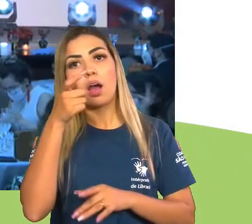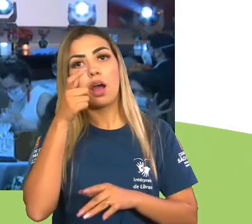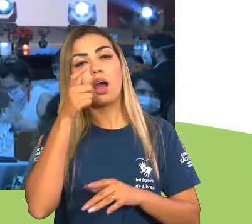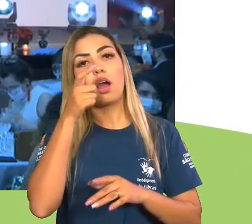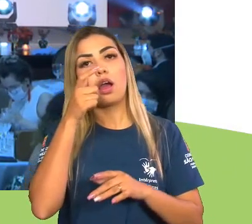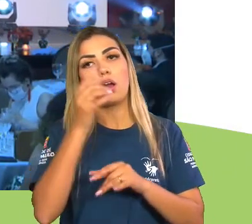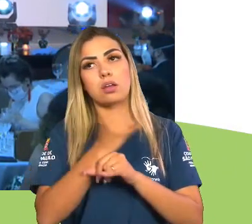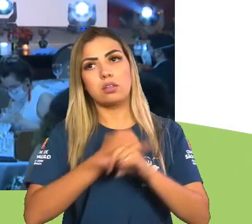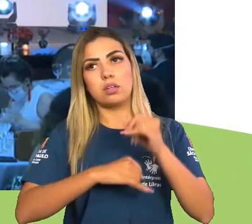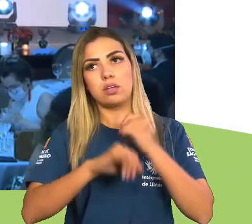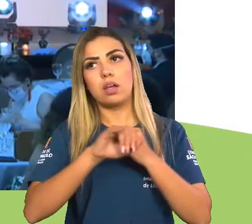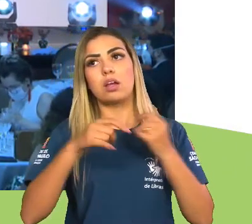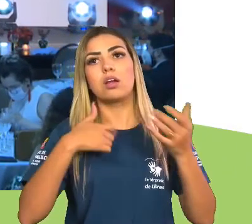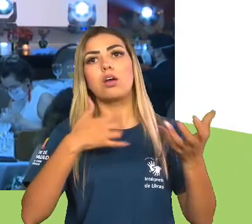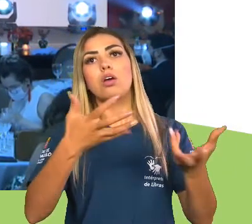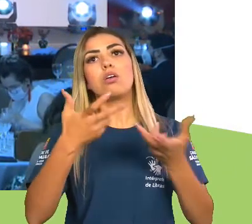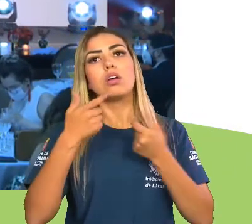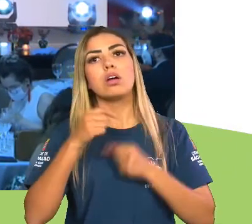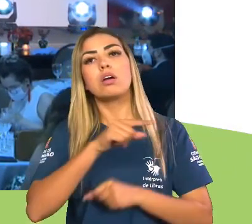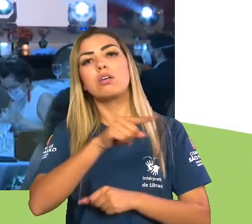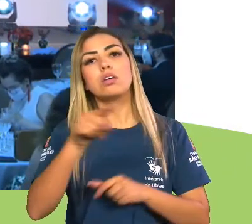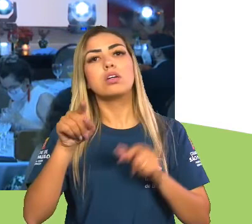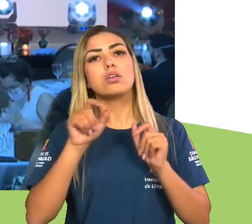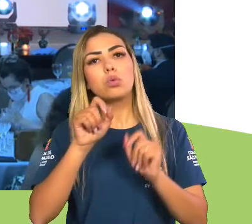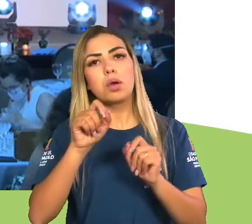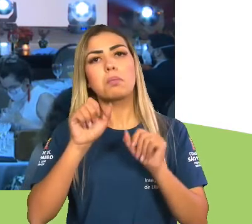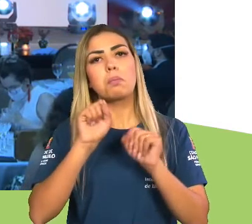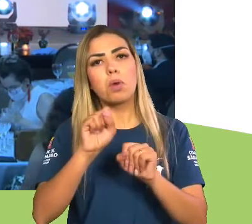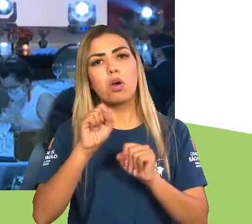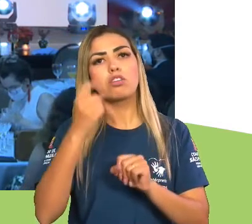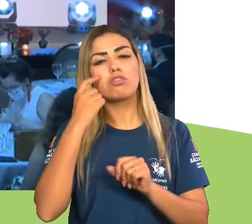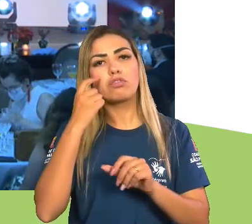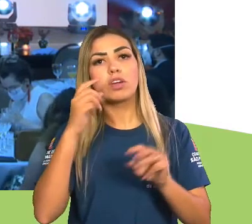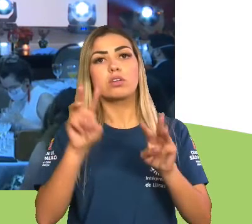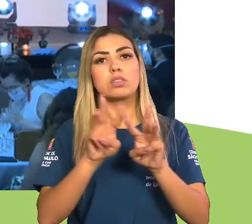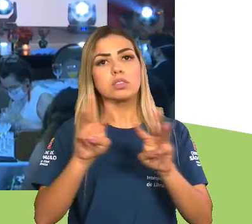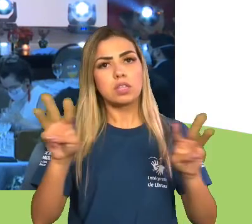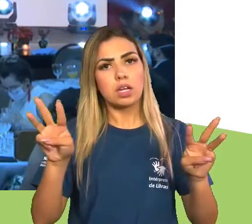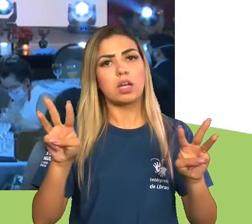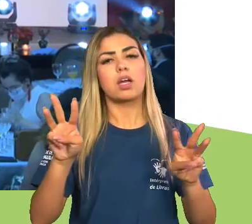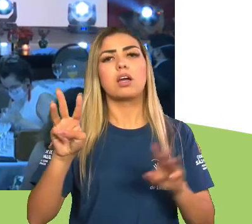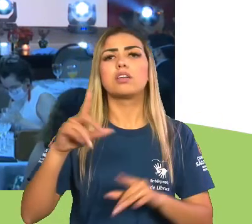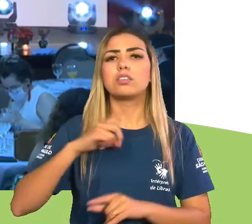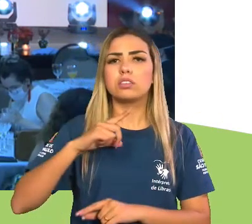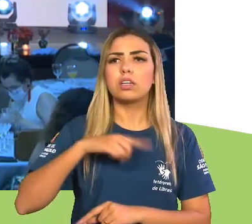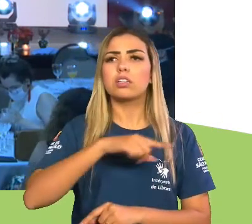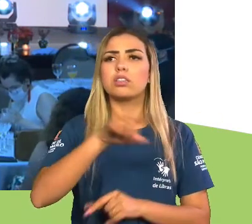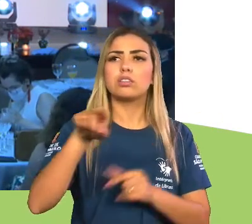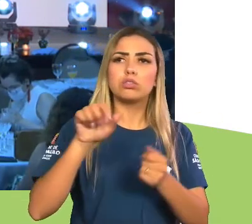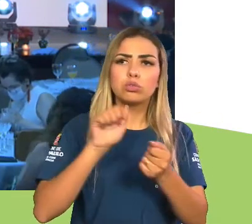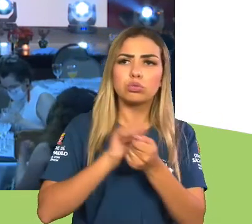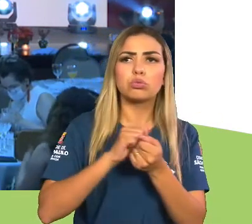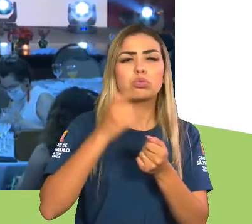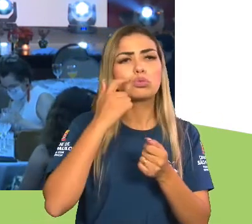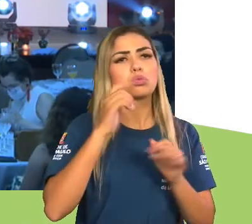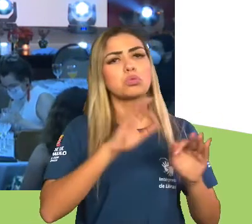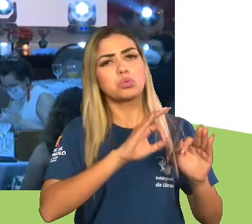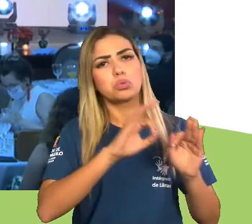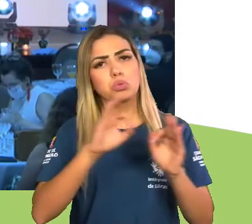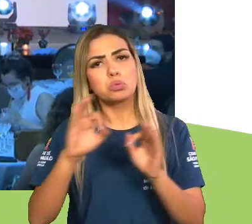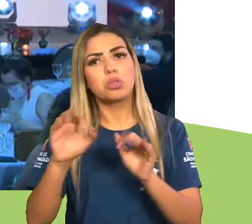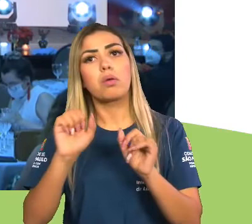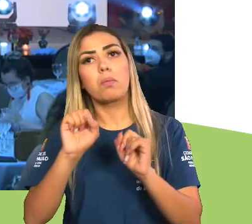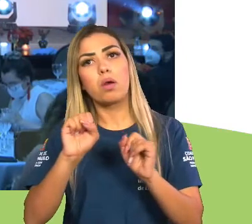online. Eu quero te convidar a depois dar uma navegada no nosso site, porque todo o conteúdo do Prêmio Gente Rara está lá à sua